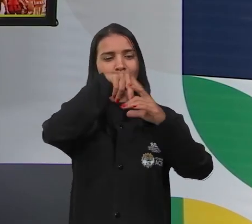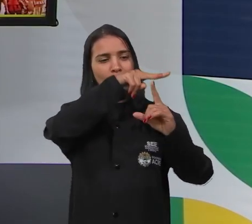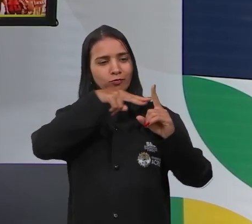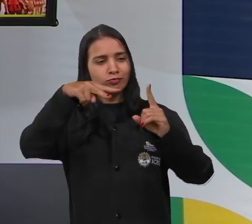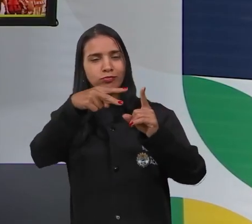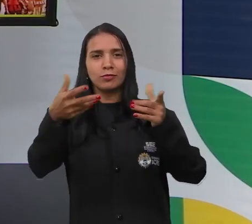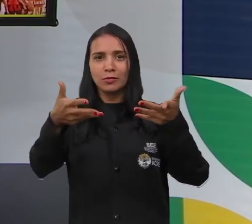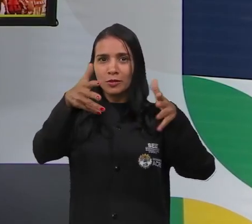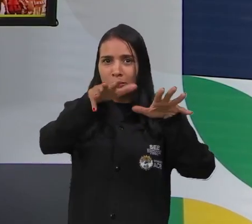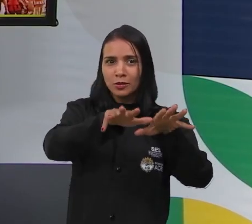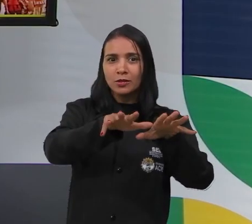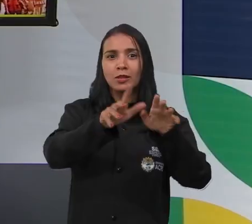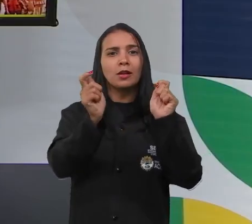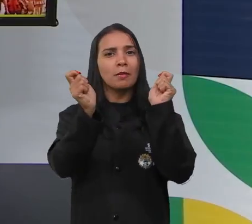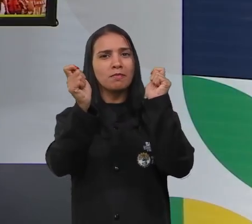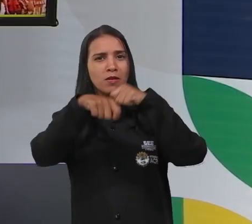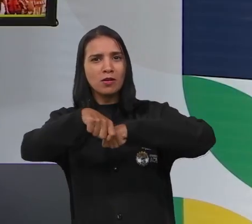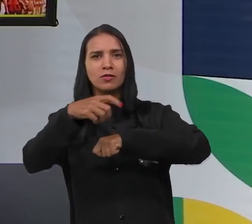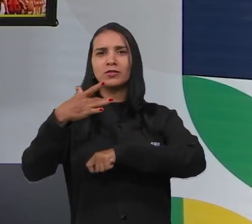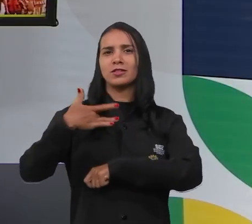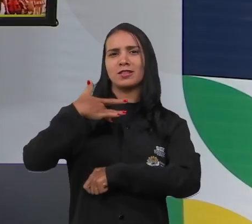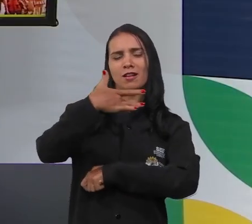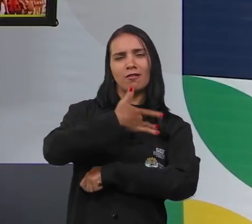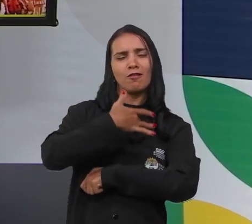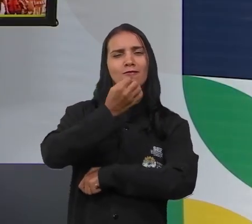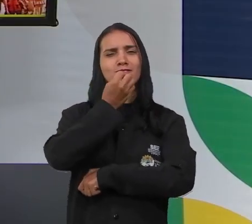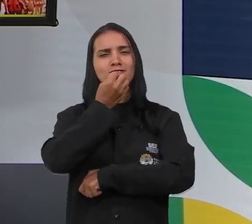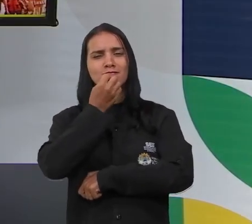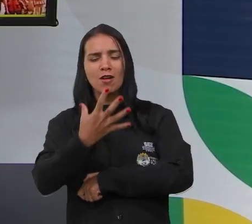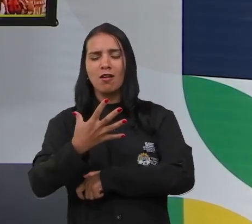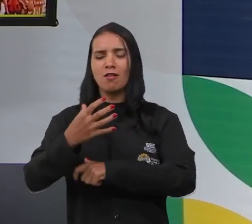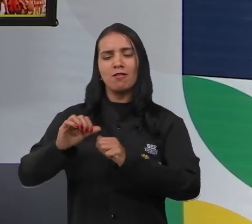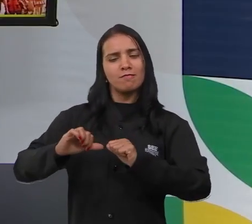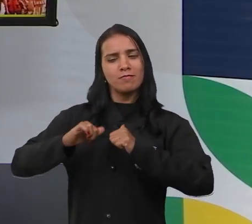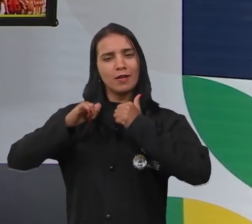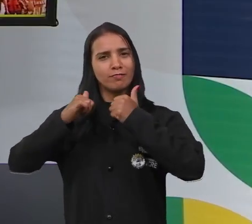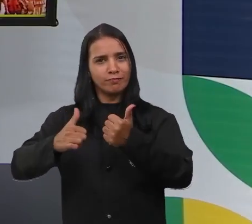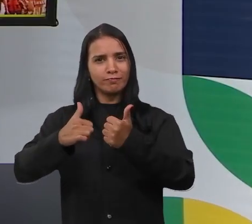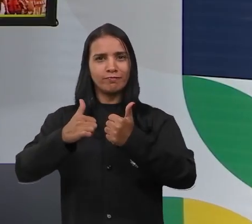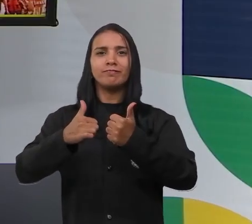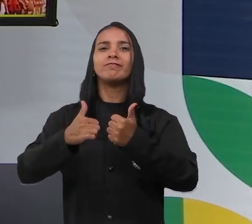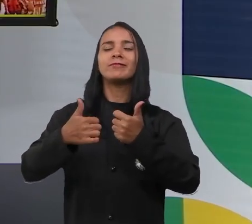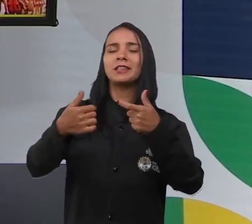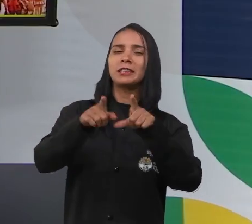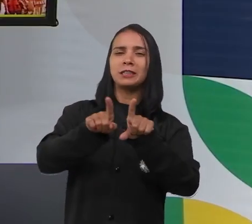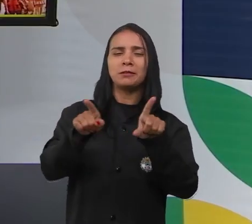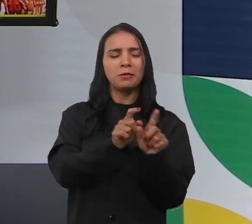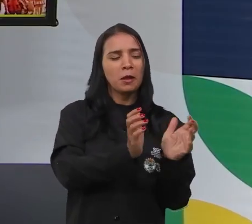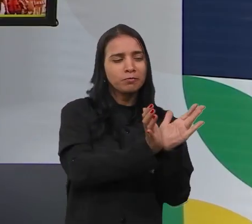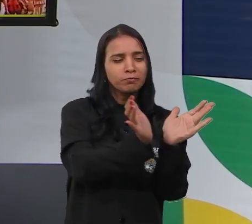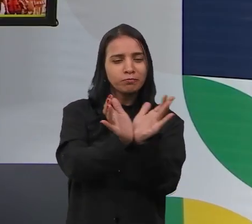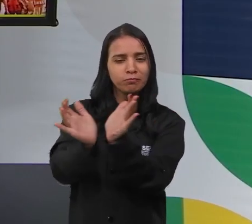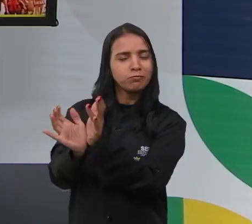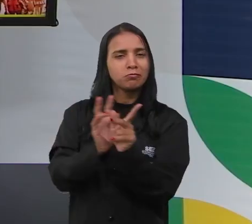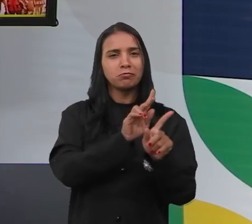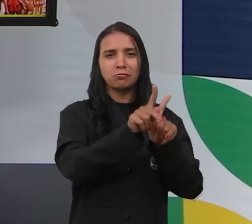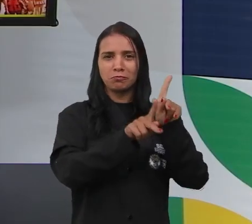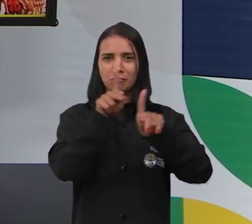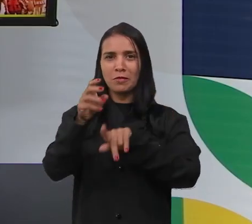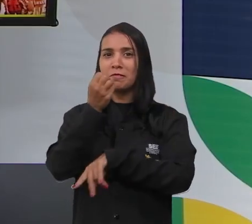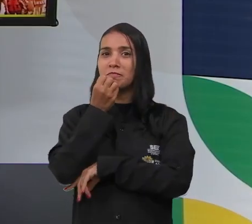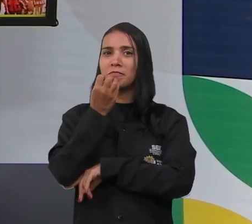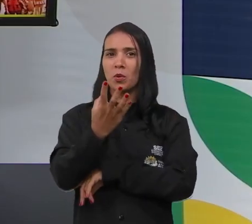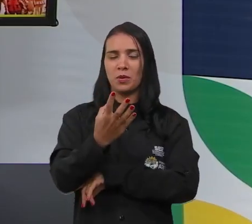possibilite a saúde, o bem-estar, a qualidade de vida de toda uma coletividade, de toda a população,